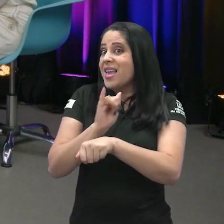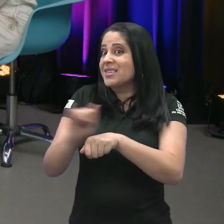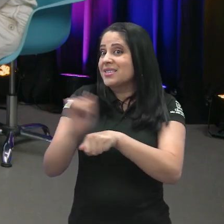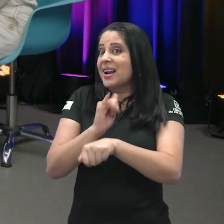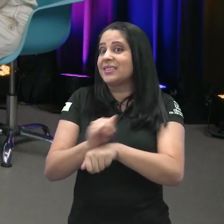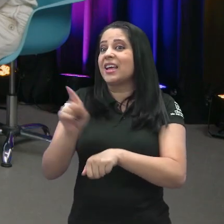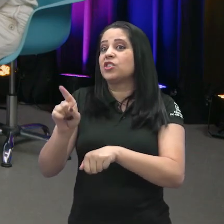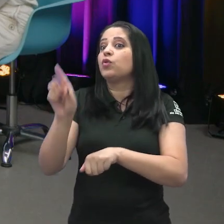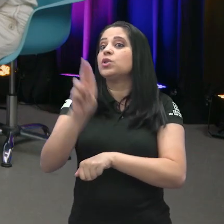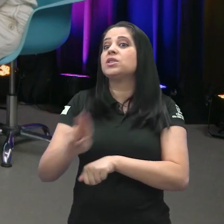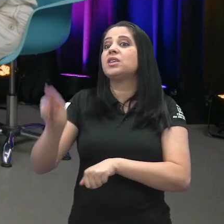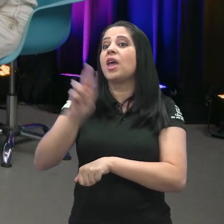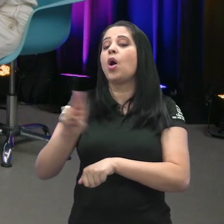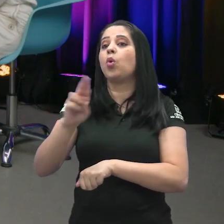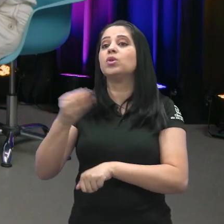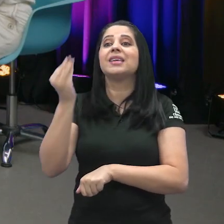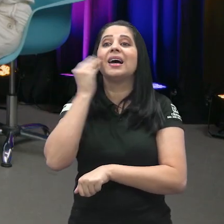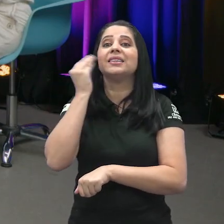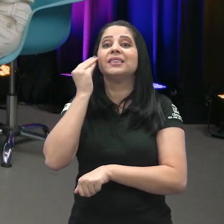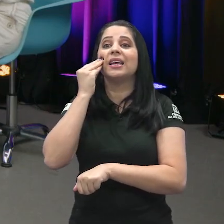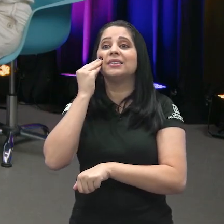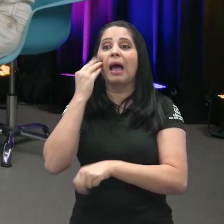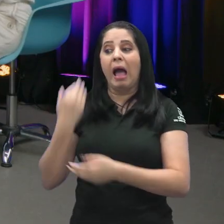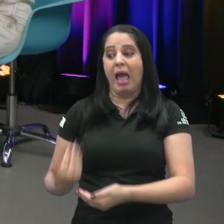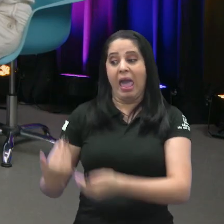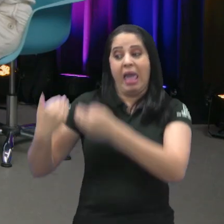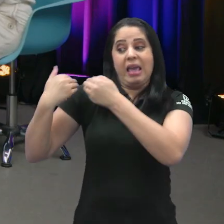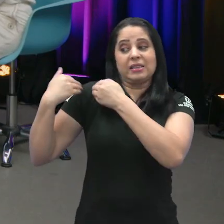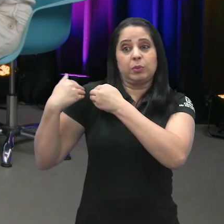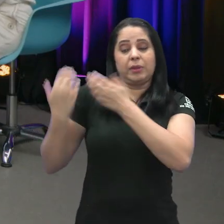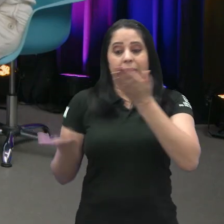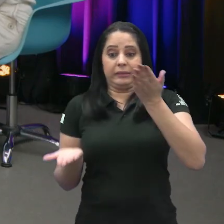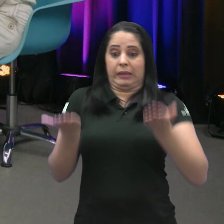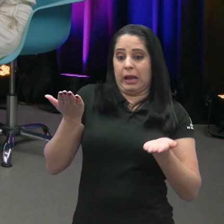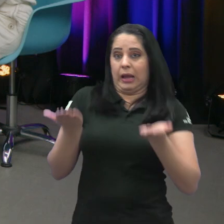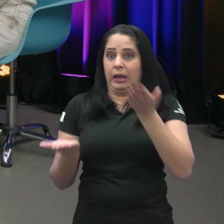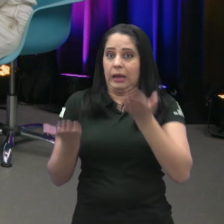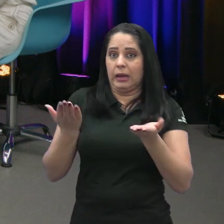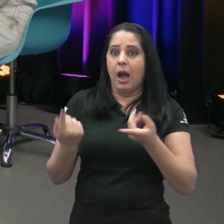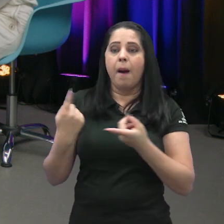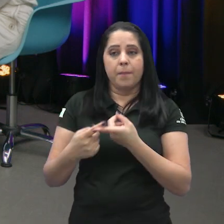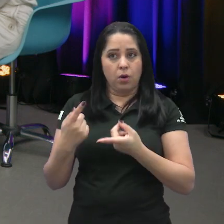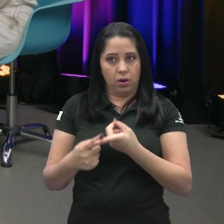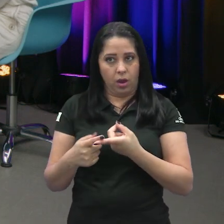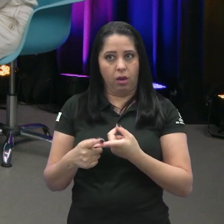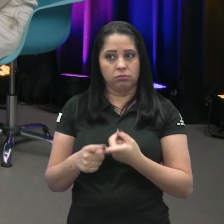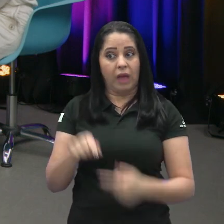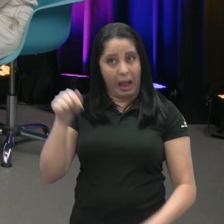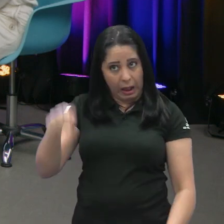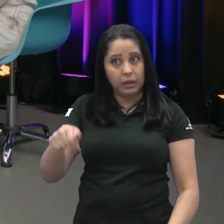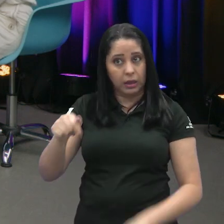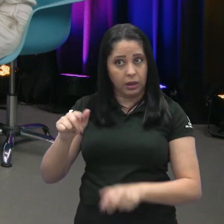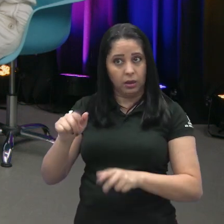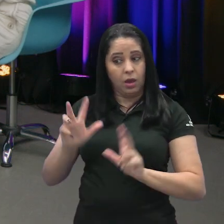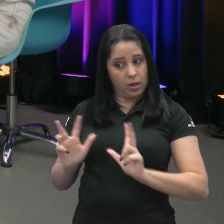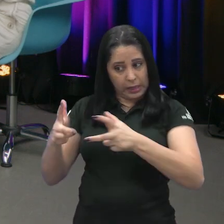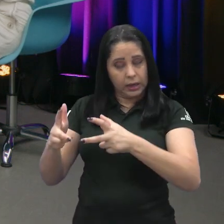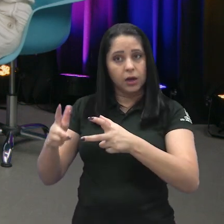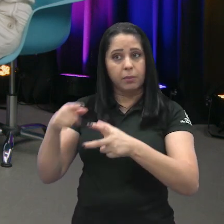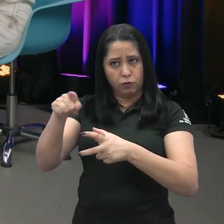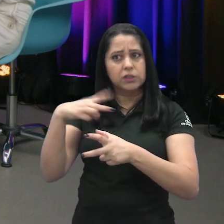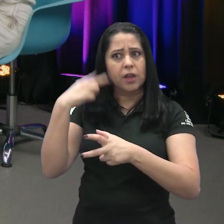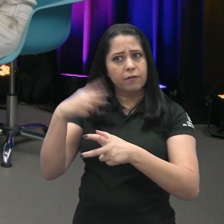Quais estratégias você utiliza para equilibrar essas suas responsabilidades? Porque existe toda uma cobrança dentro desse lugar, né,